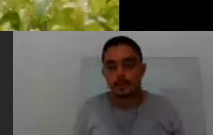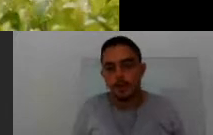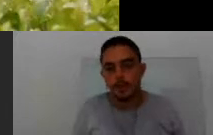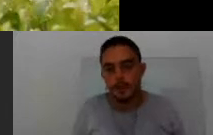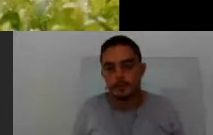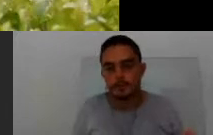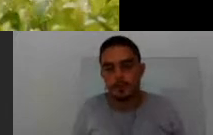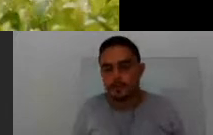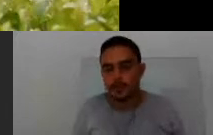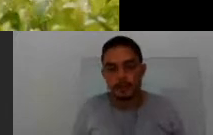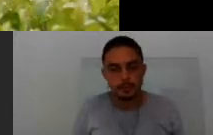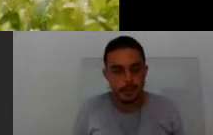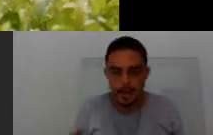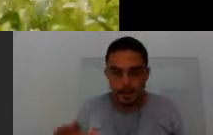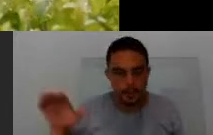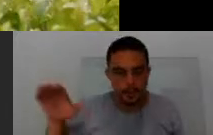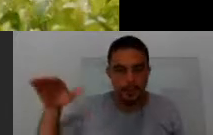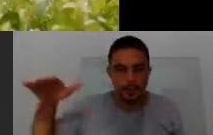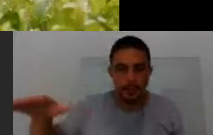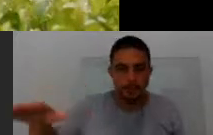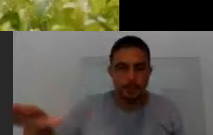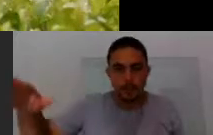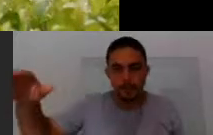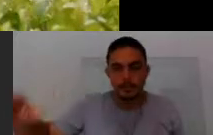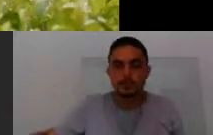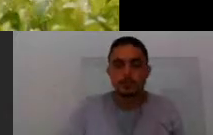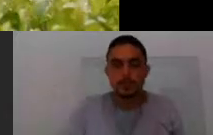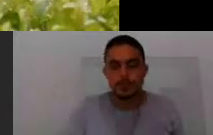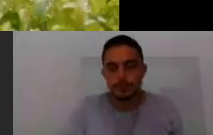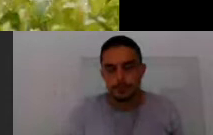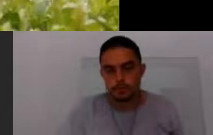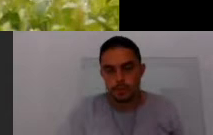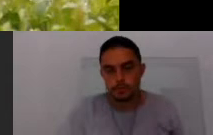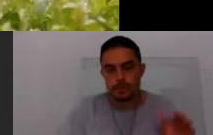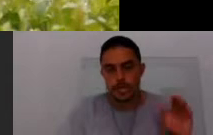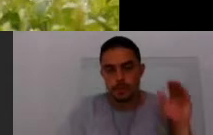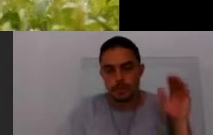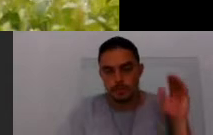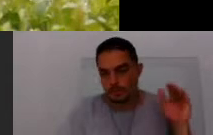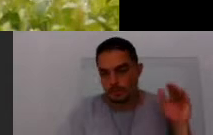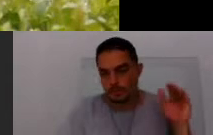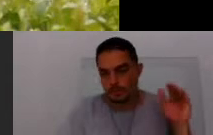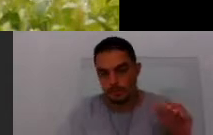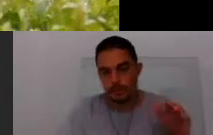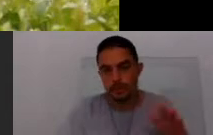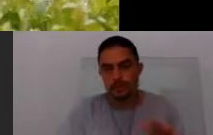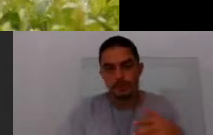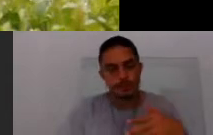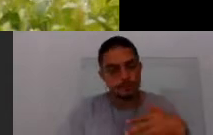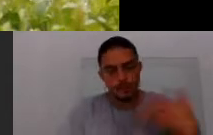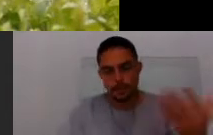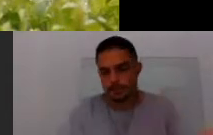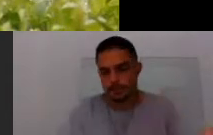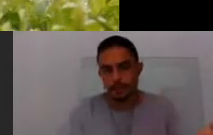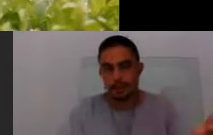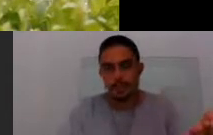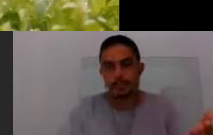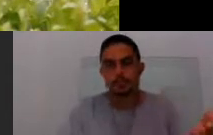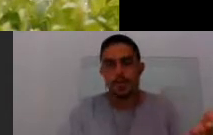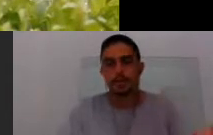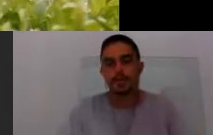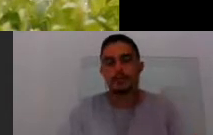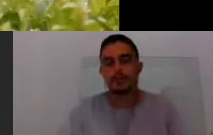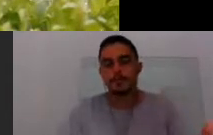Então, o que é escoamento superficial? É toda a água que escoa pela superfície do solo, ou seja, água que não conseguiu infiltrar com relação